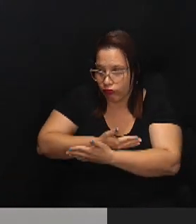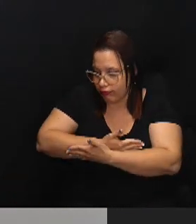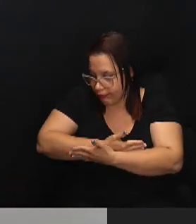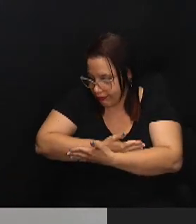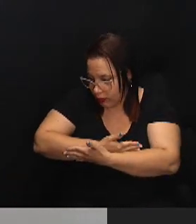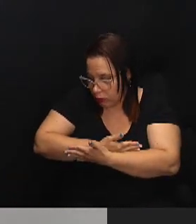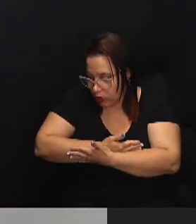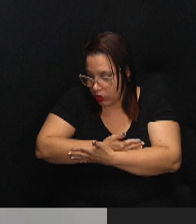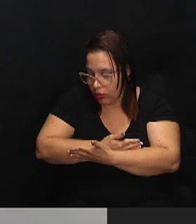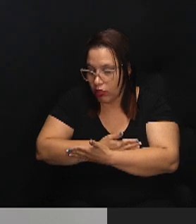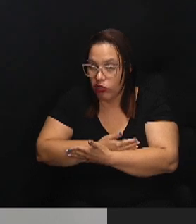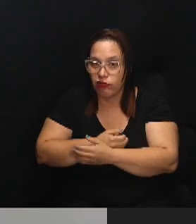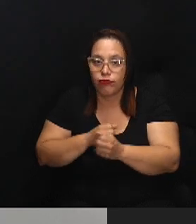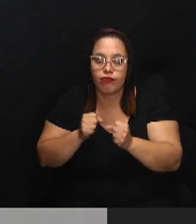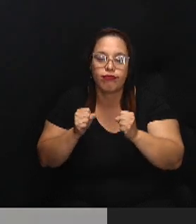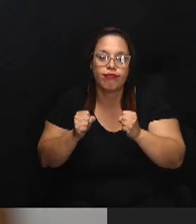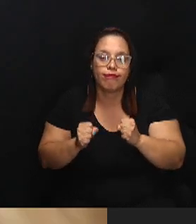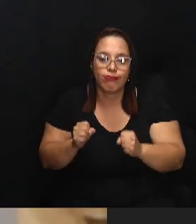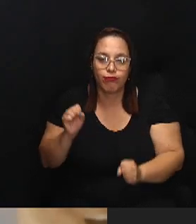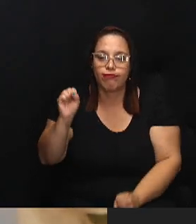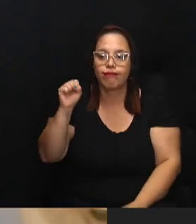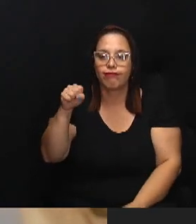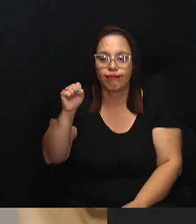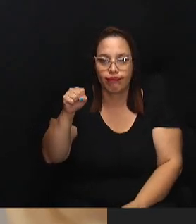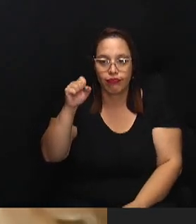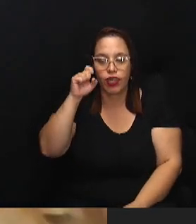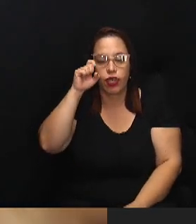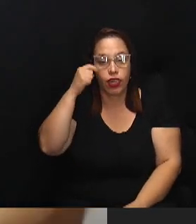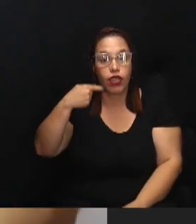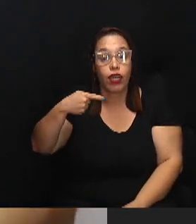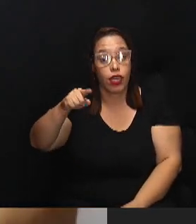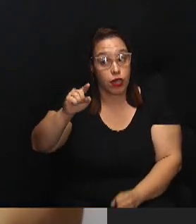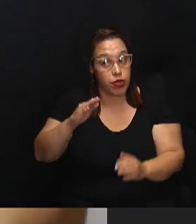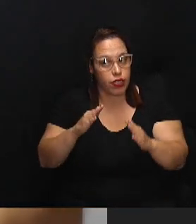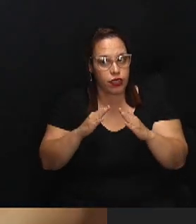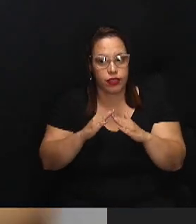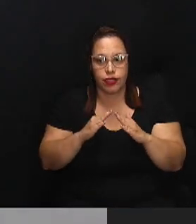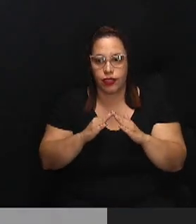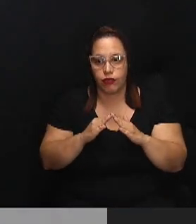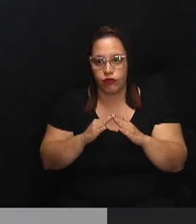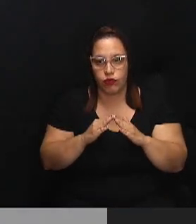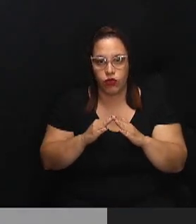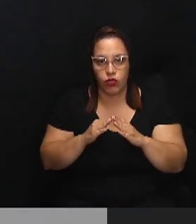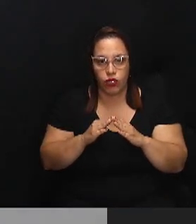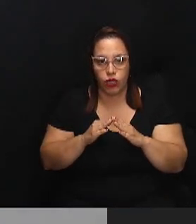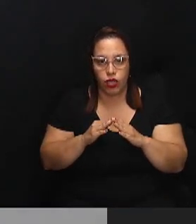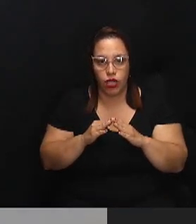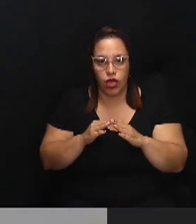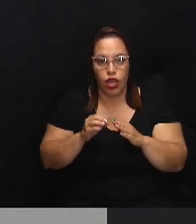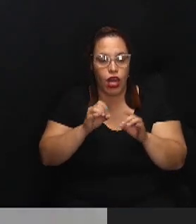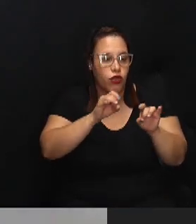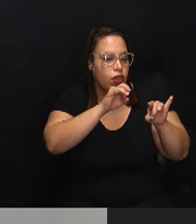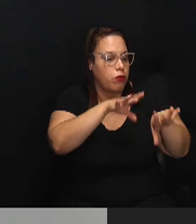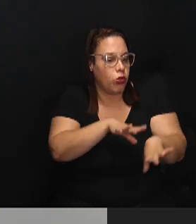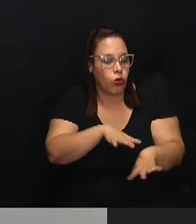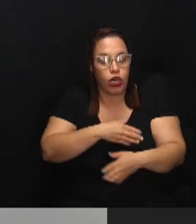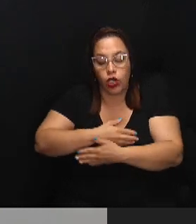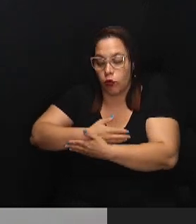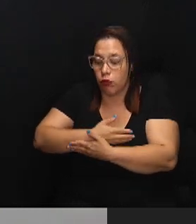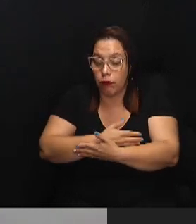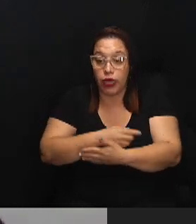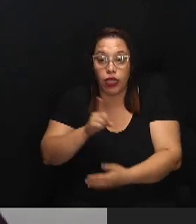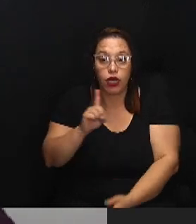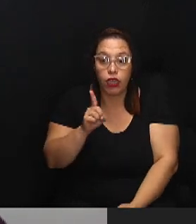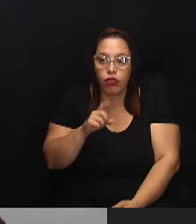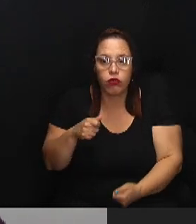também que ela pode sim ir para casa, né? Não é que ela está deixando o bebê, abandonando o bebê, mas